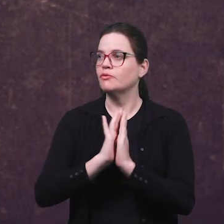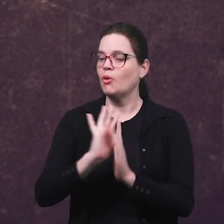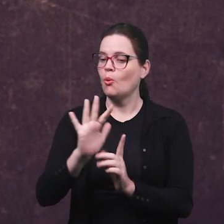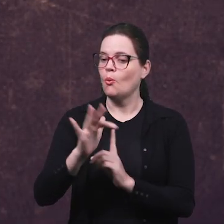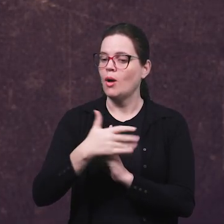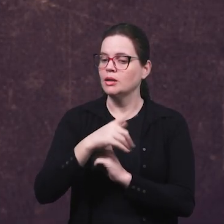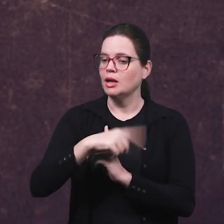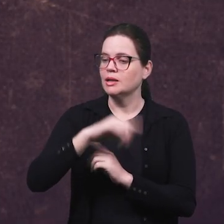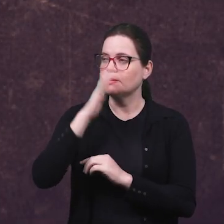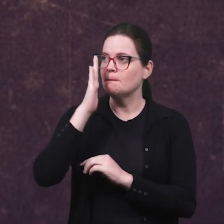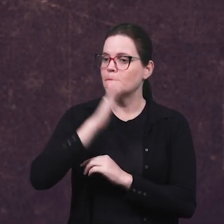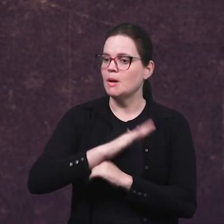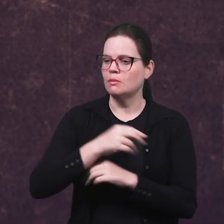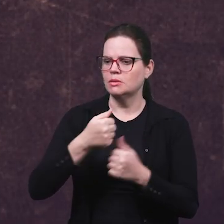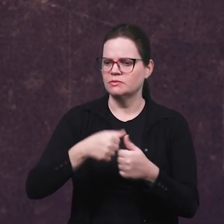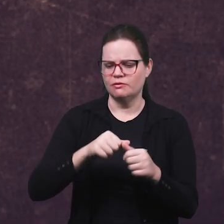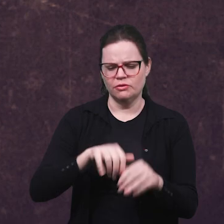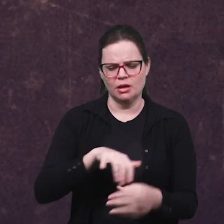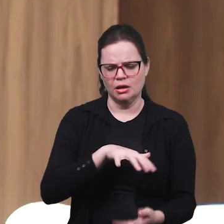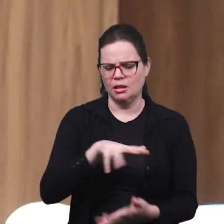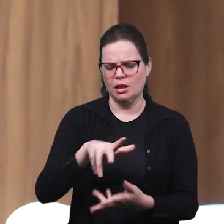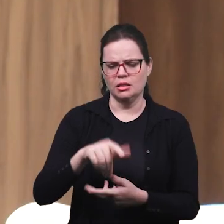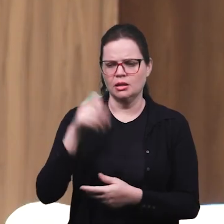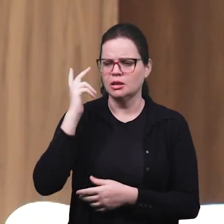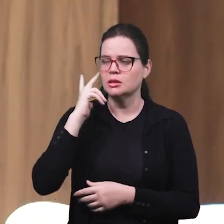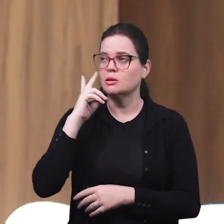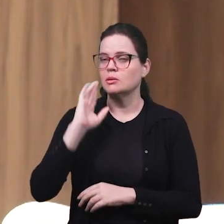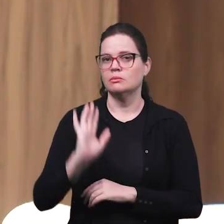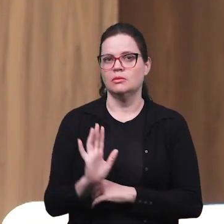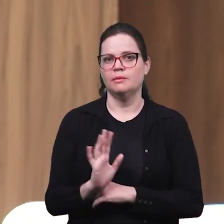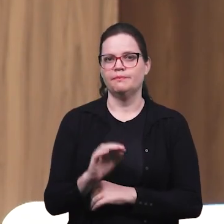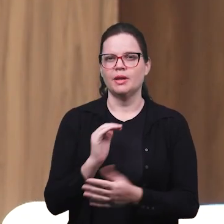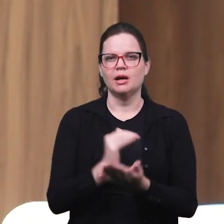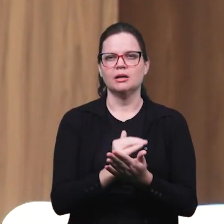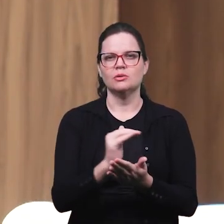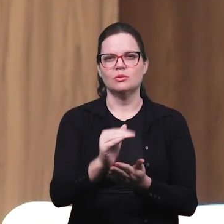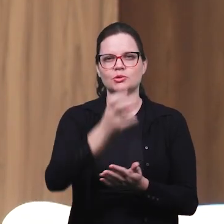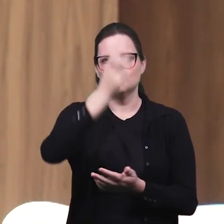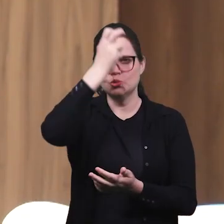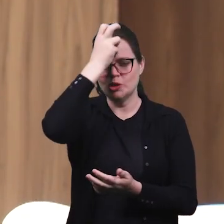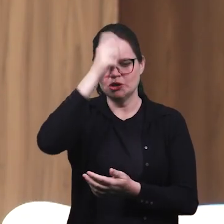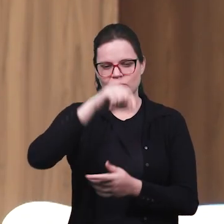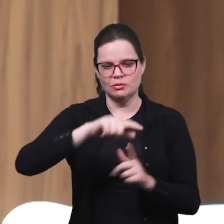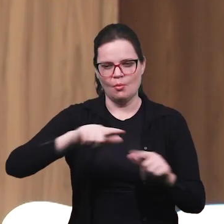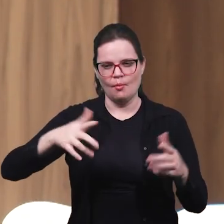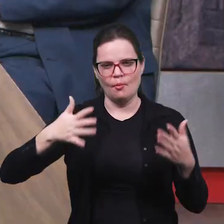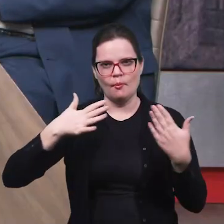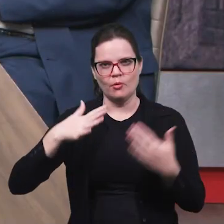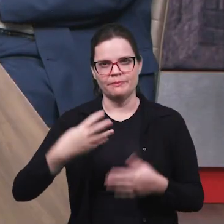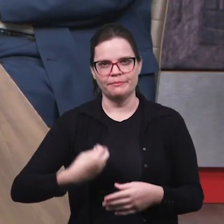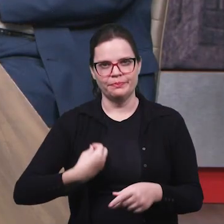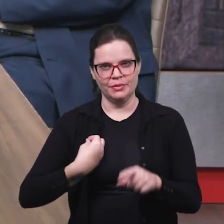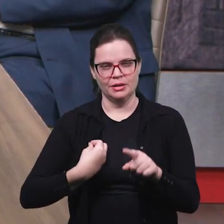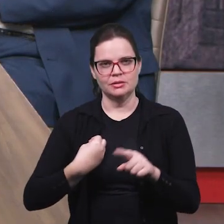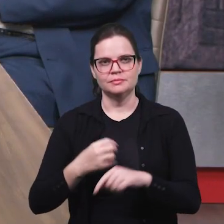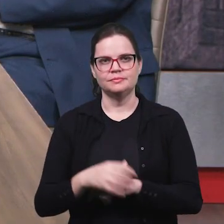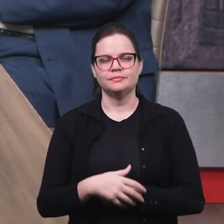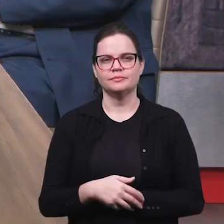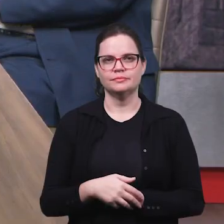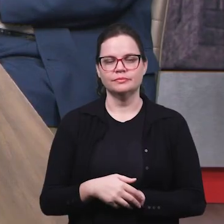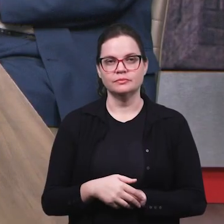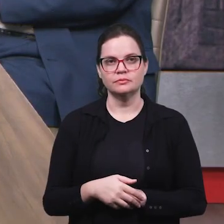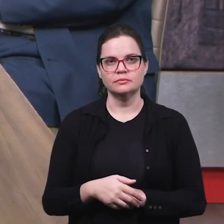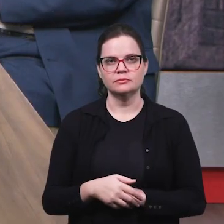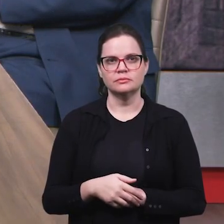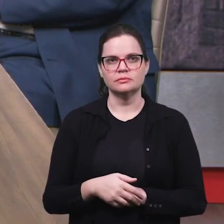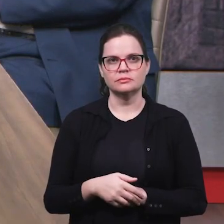vai preservar. Agora, eles viviam a vida, acho que começou no Egito, não foi? Isso, no começou no Egito. Ali eles evitavam